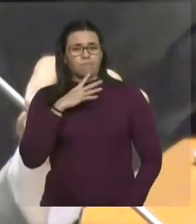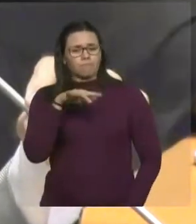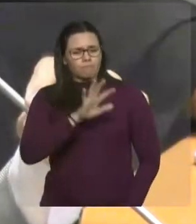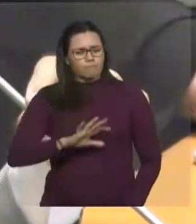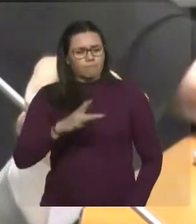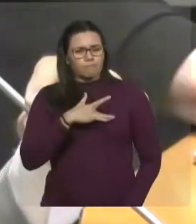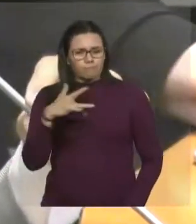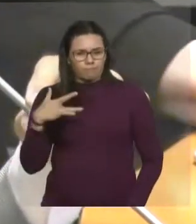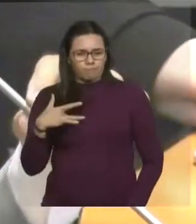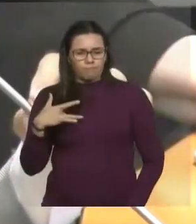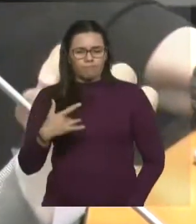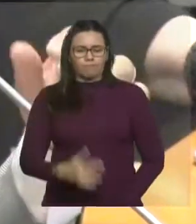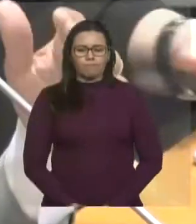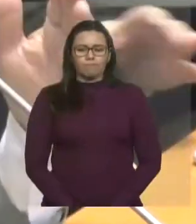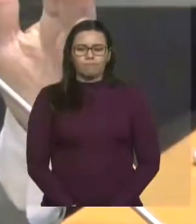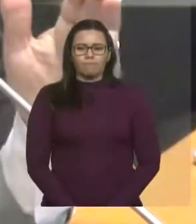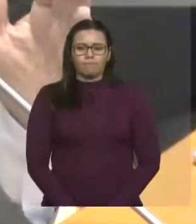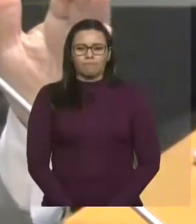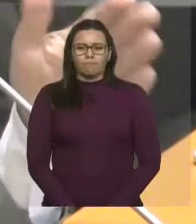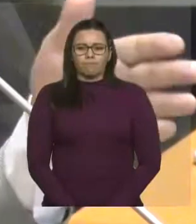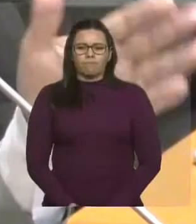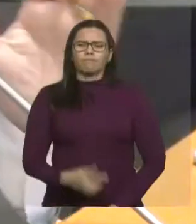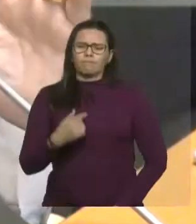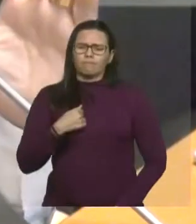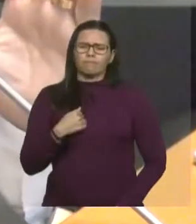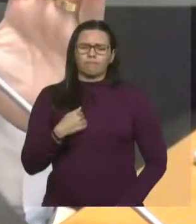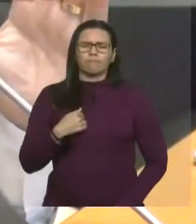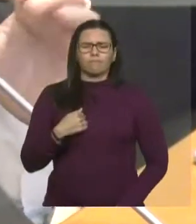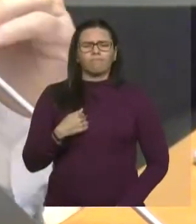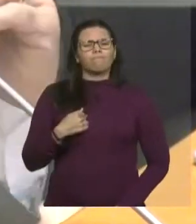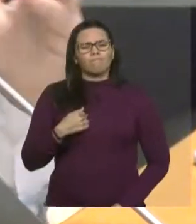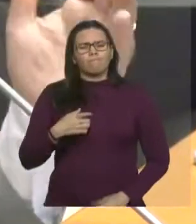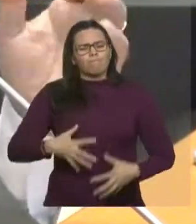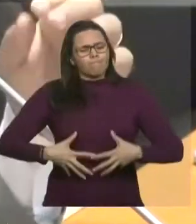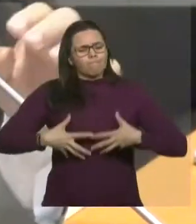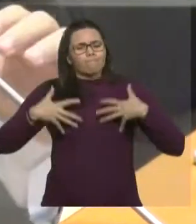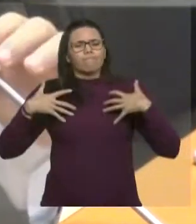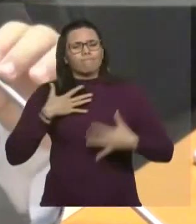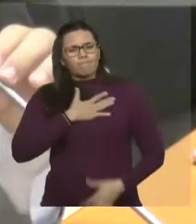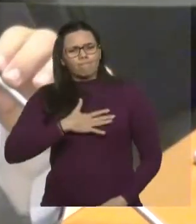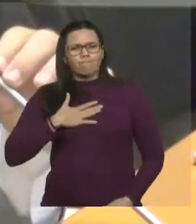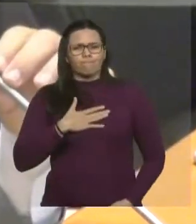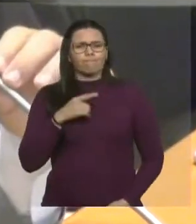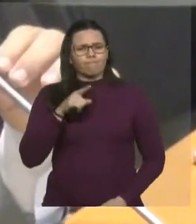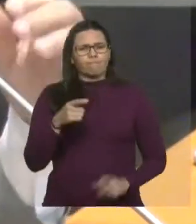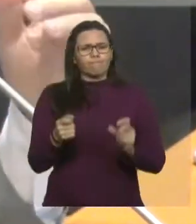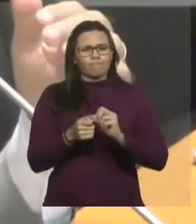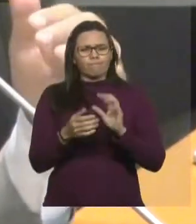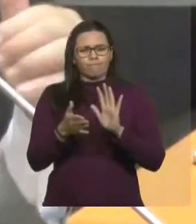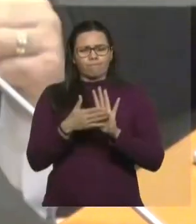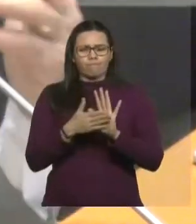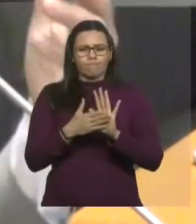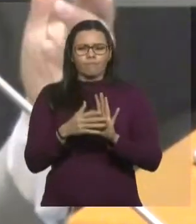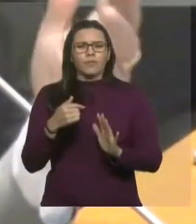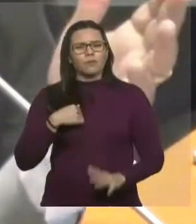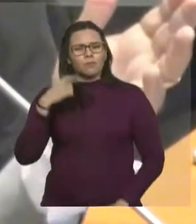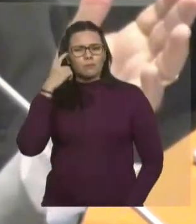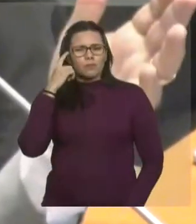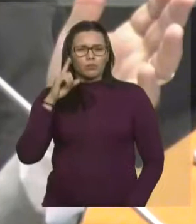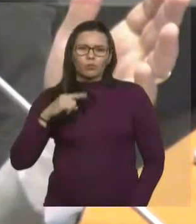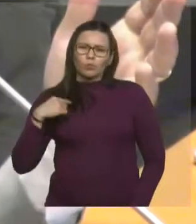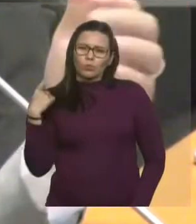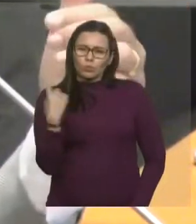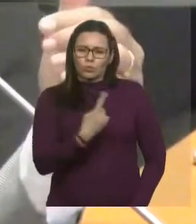área, e que fico muito feliz em Vossa Excelência fazer esse encaminhamento aqui nessa casa, que nós precisamos